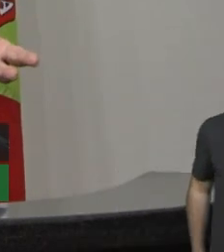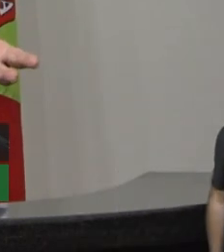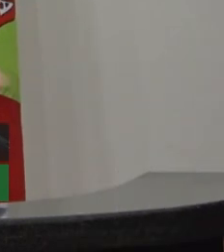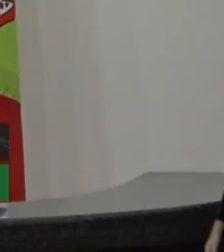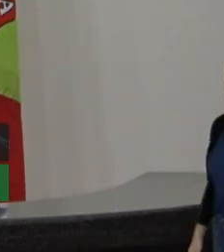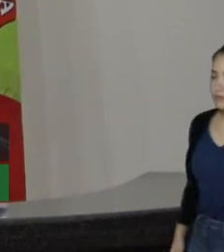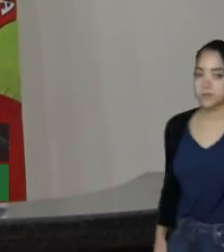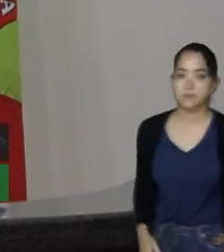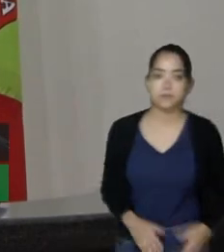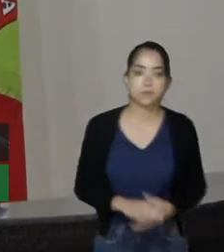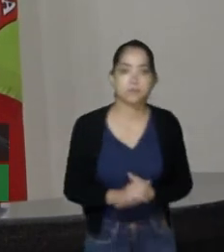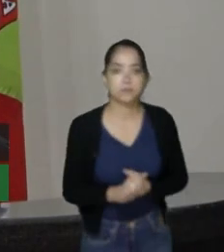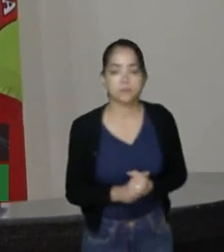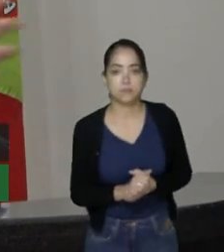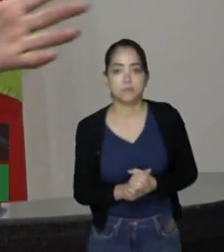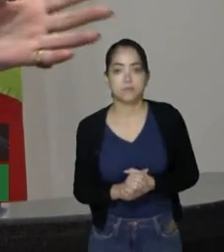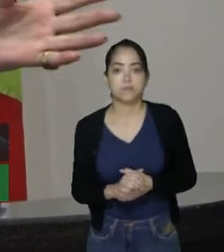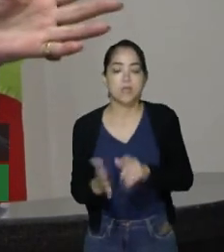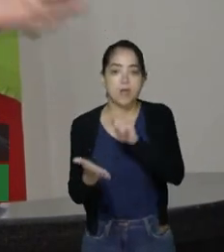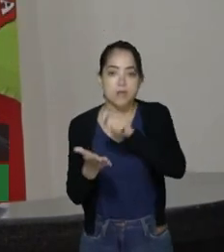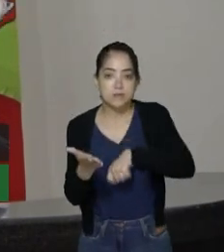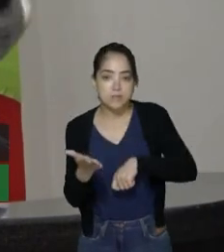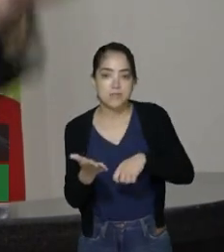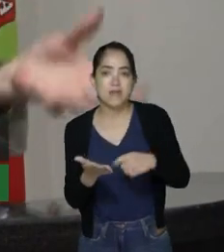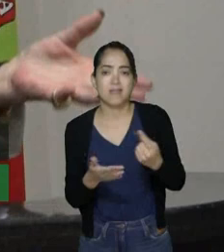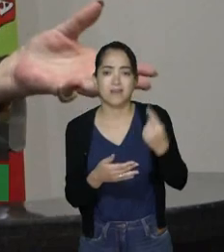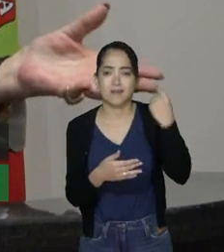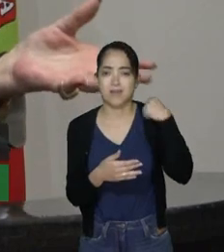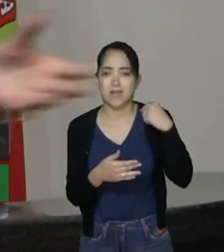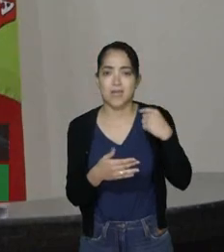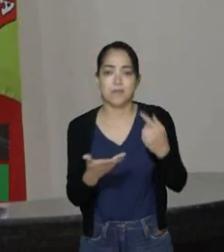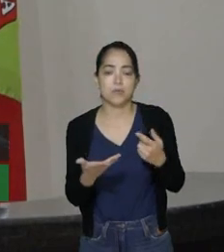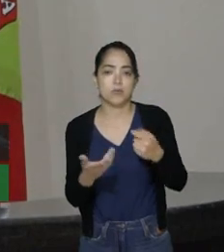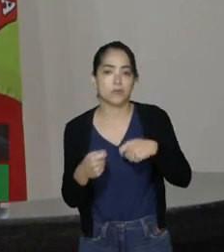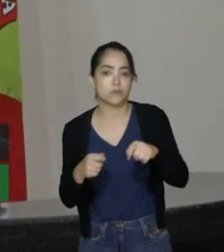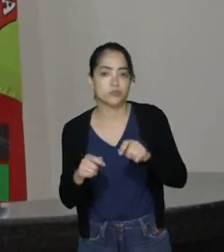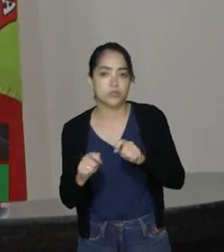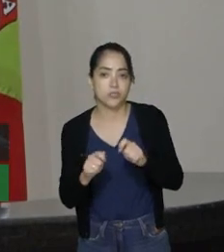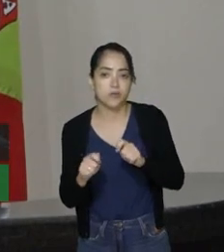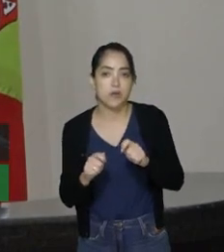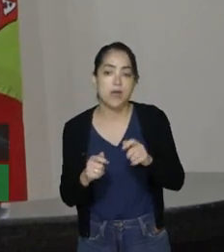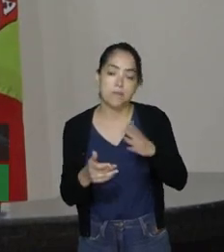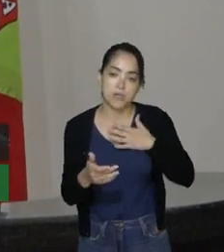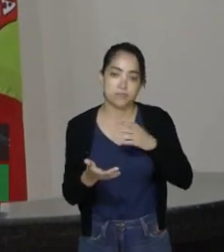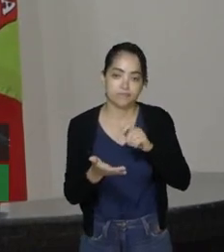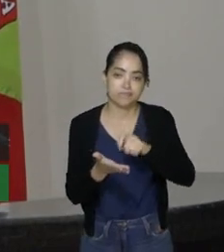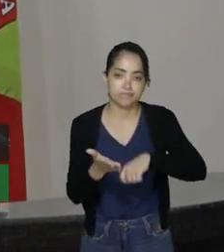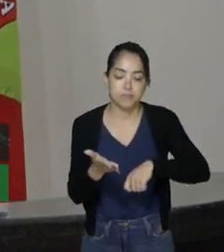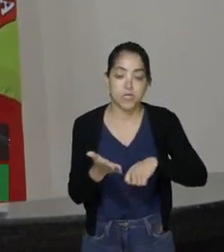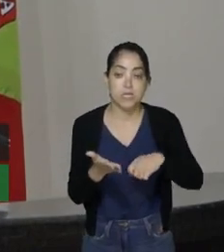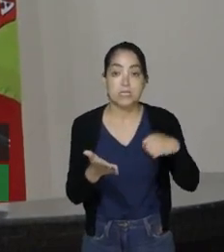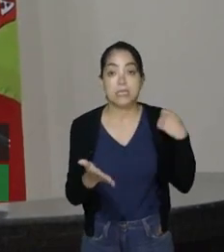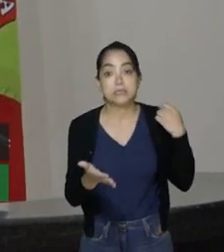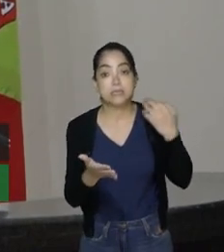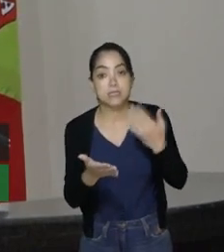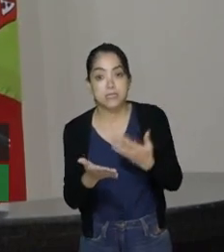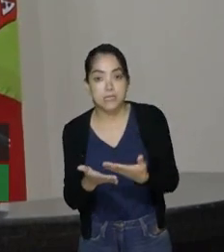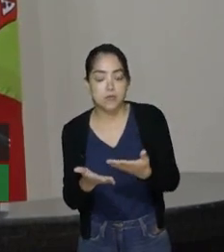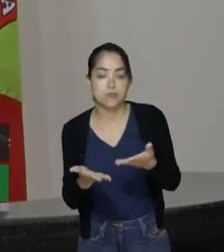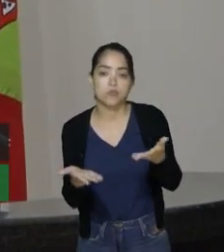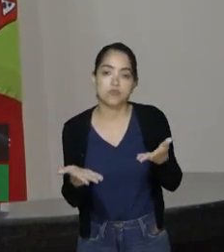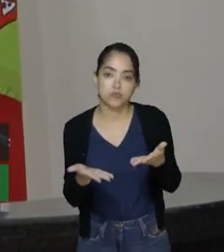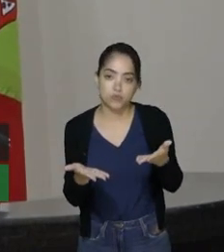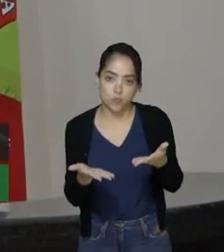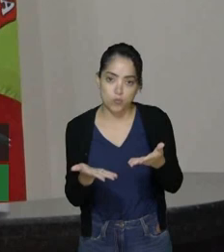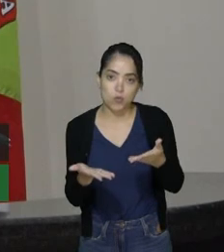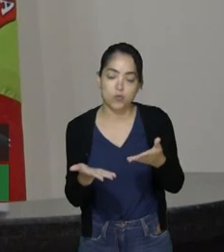Como eu vou assinar? Assina! Naquela época não tinha nada de controle nenhum, né? Eu assinei. E desde aquela época eu estou